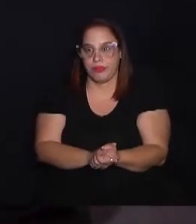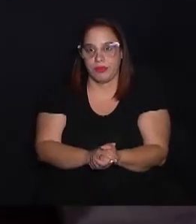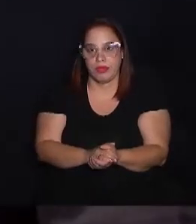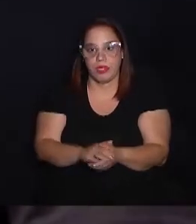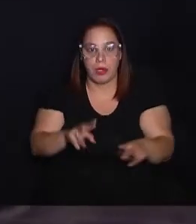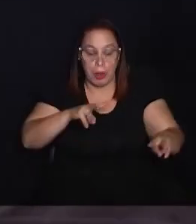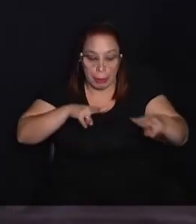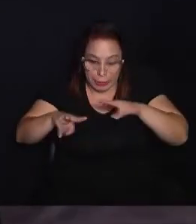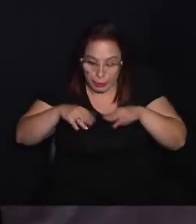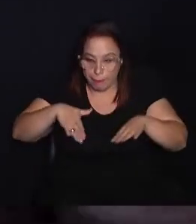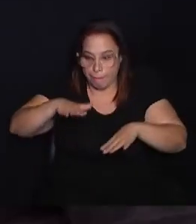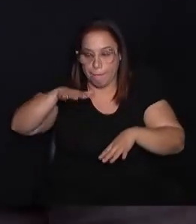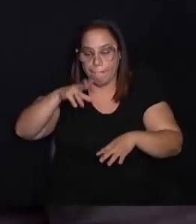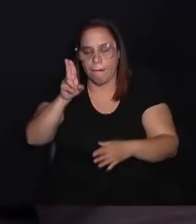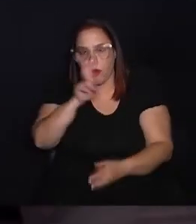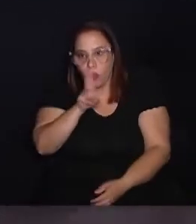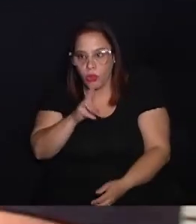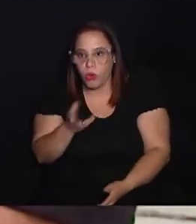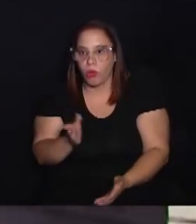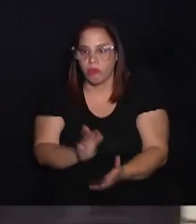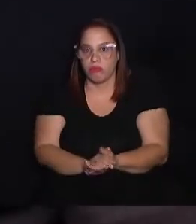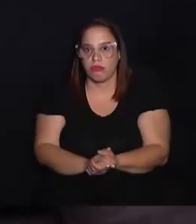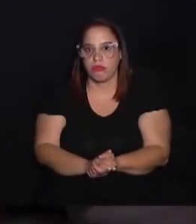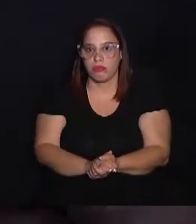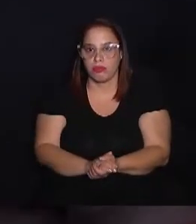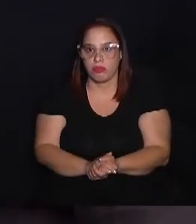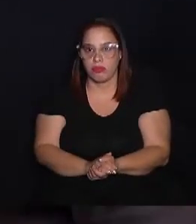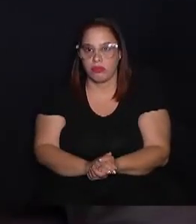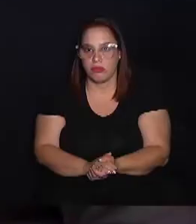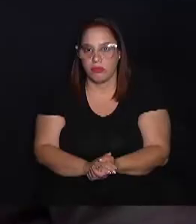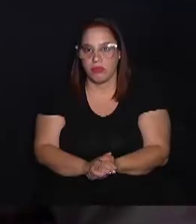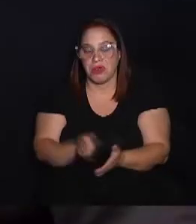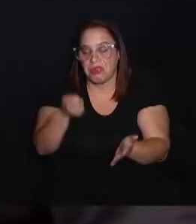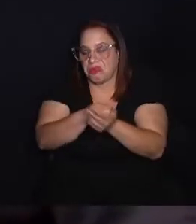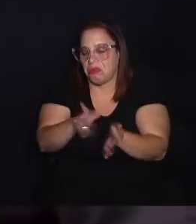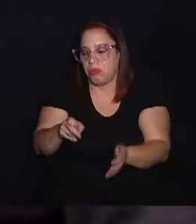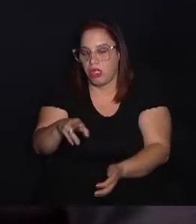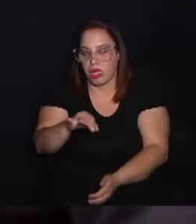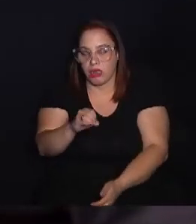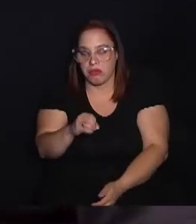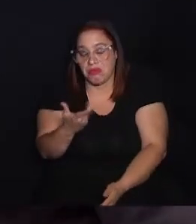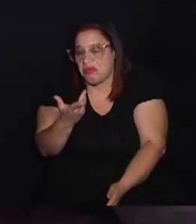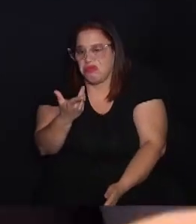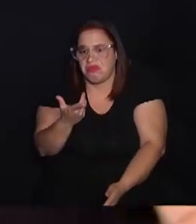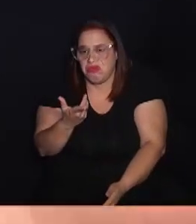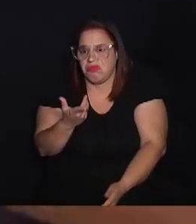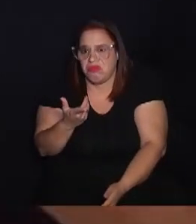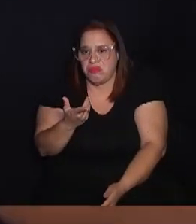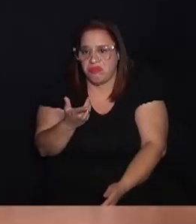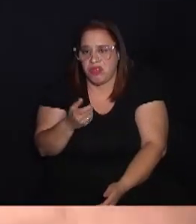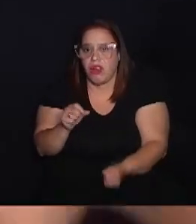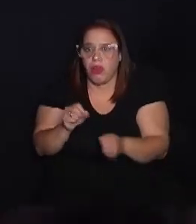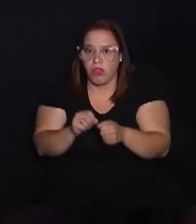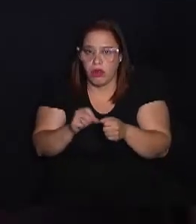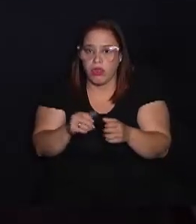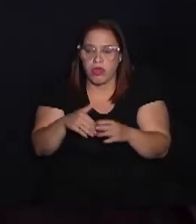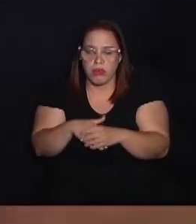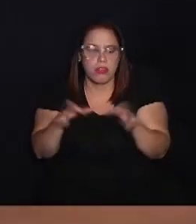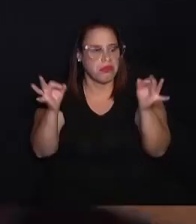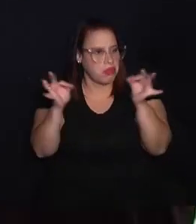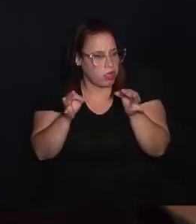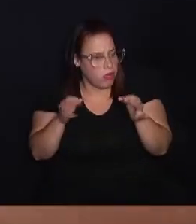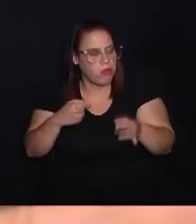Campinas. Parabéns também ao vereador Luiz Rossini e toda a equipe aí pelo 7º mandato aqui à Câmara Municipal de Campinas. E